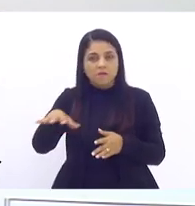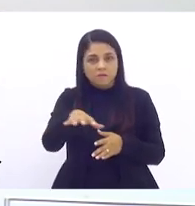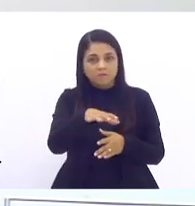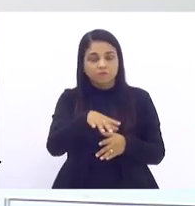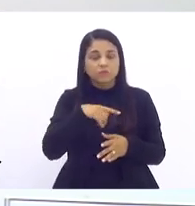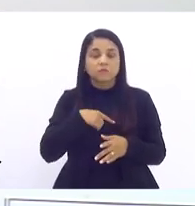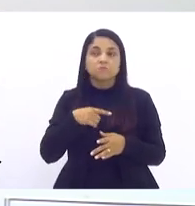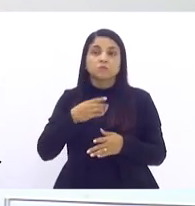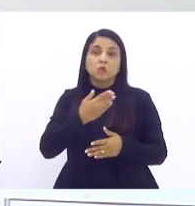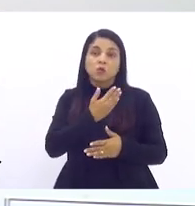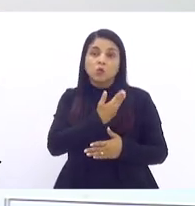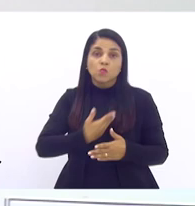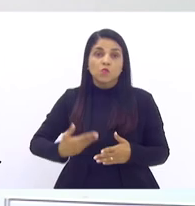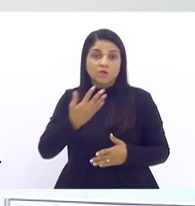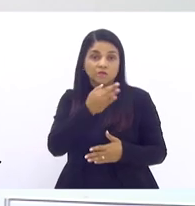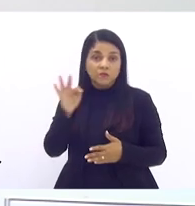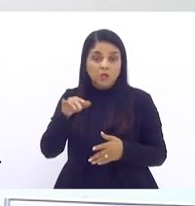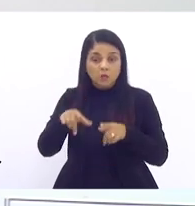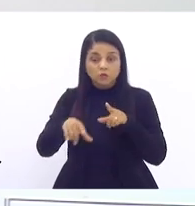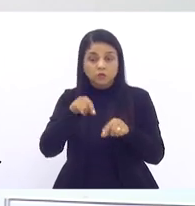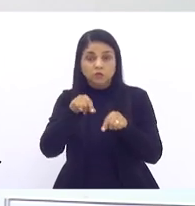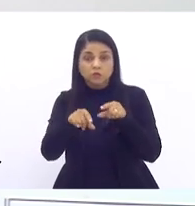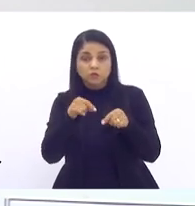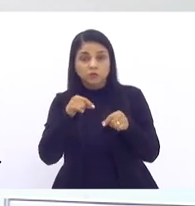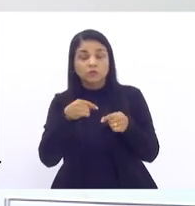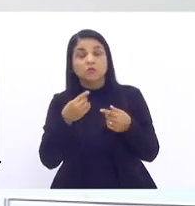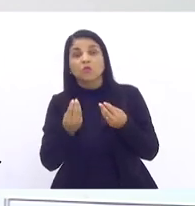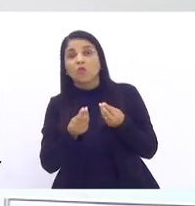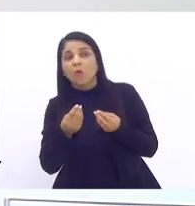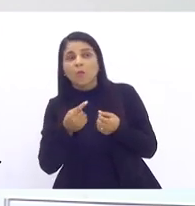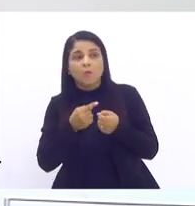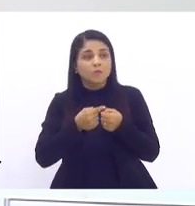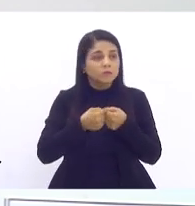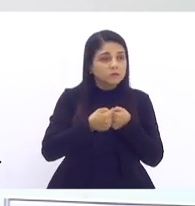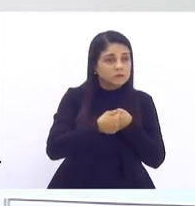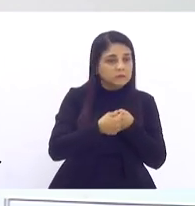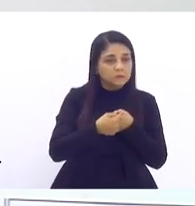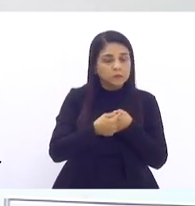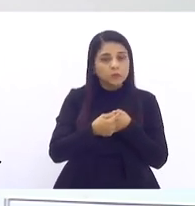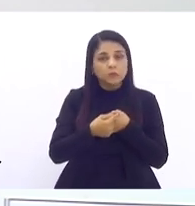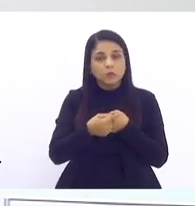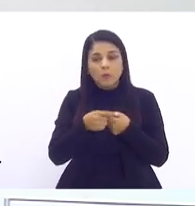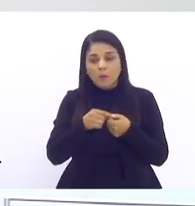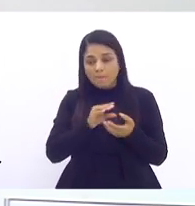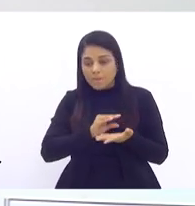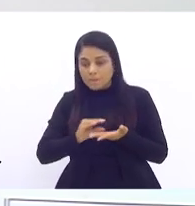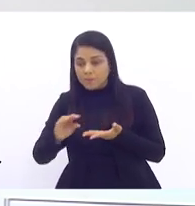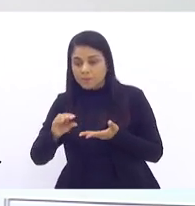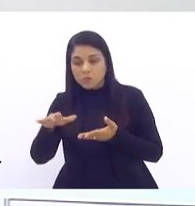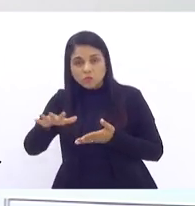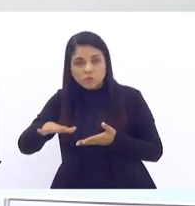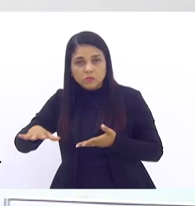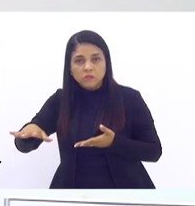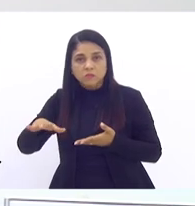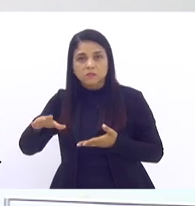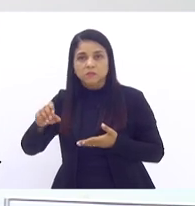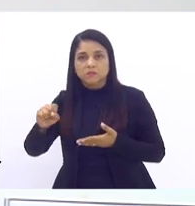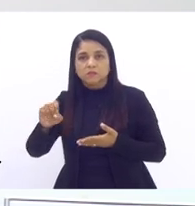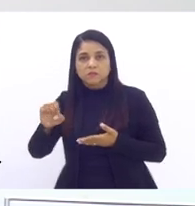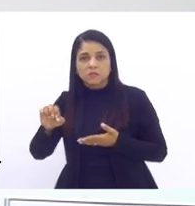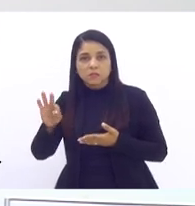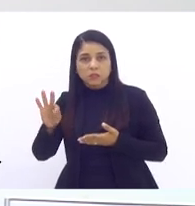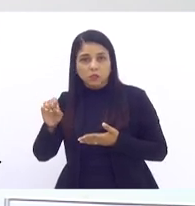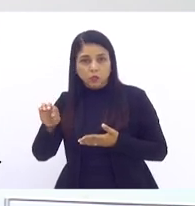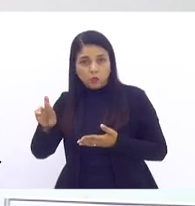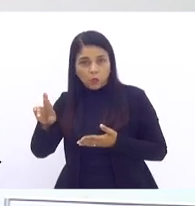a saúde do município e aí tem que tirar dinheiro do custeio da máquina do município para priorizar um setor que poderia estar